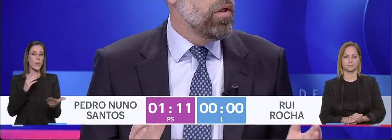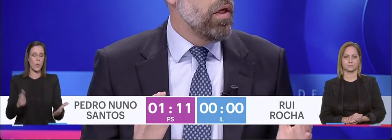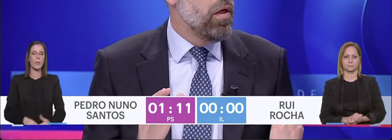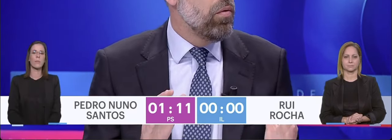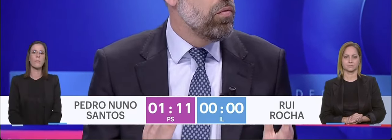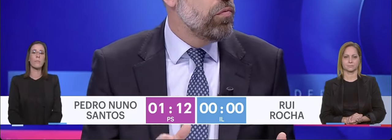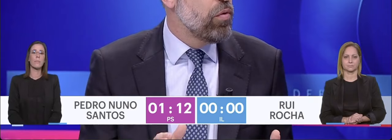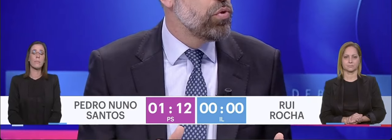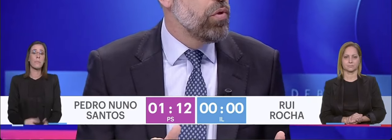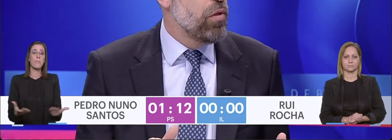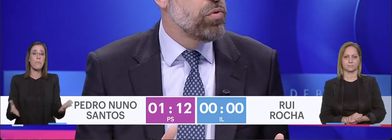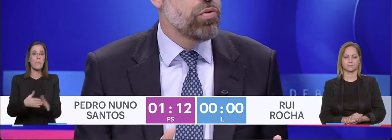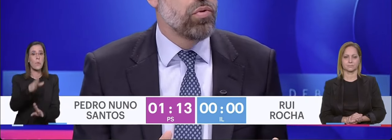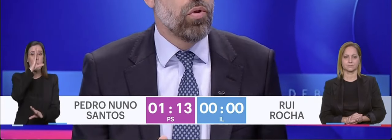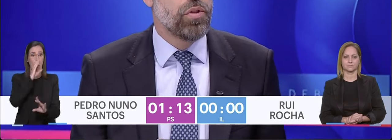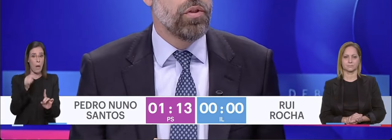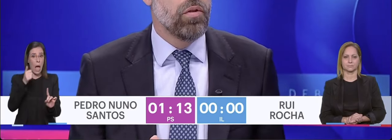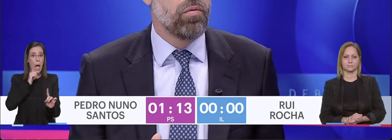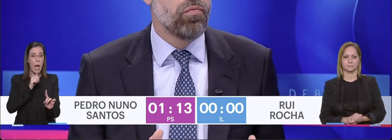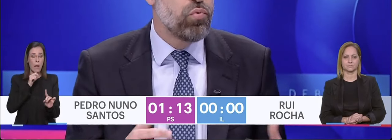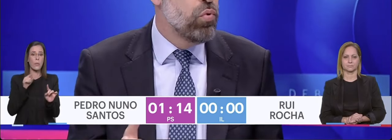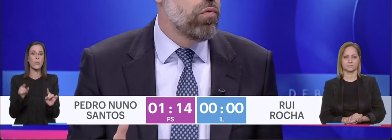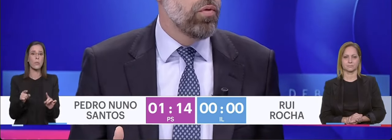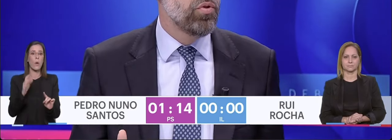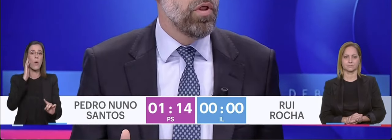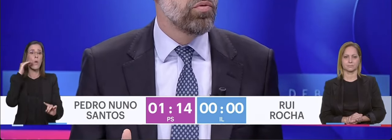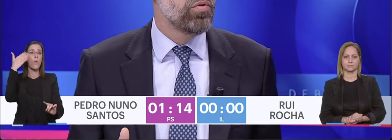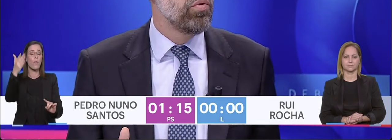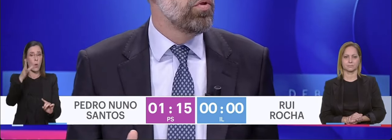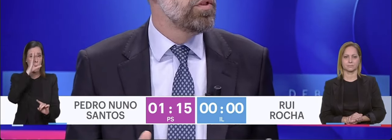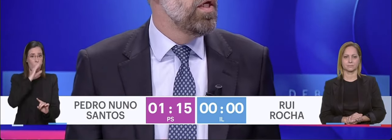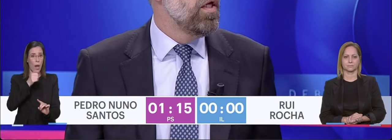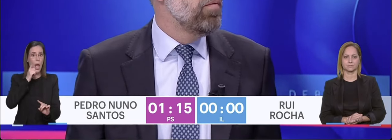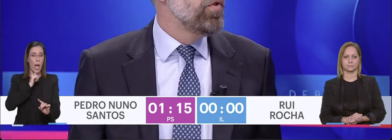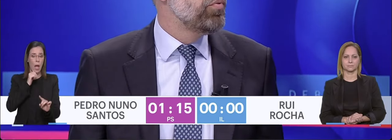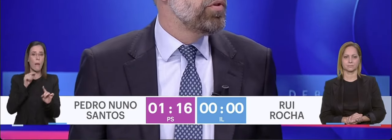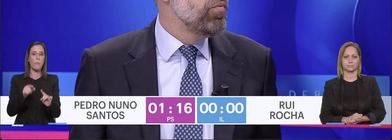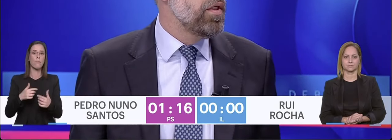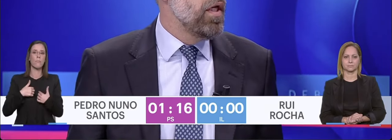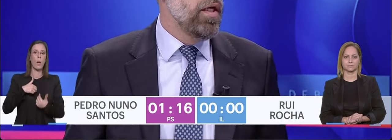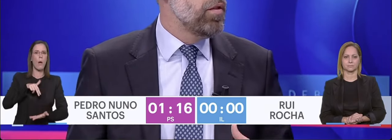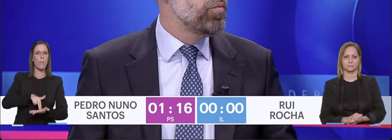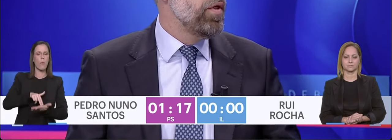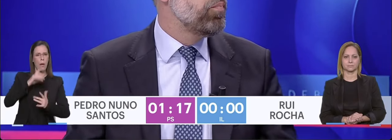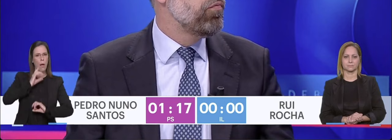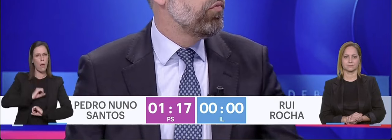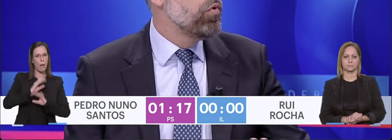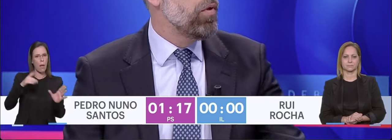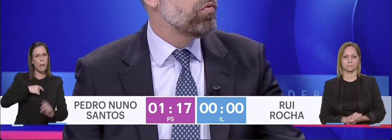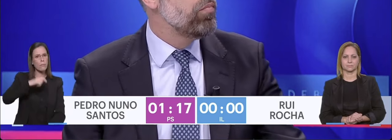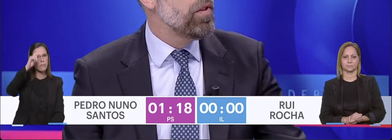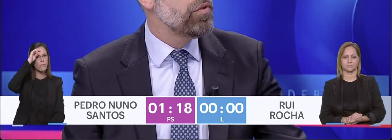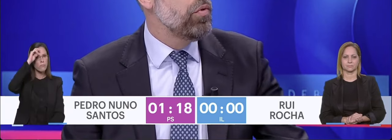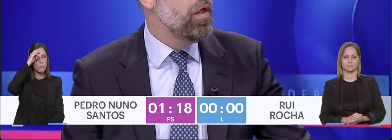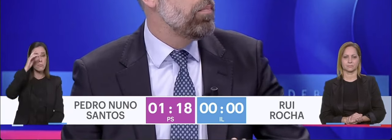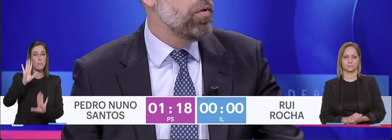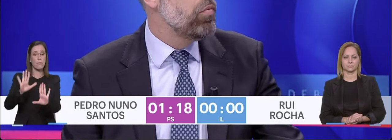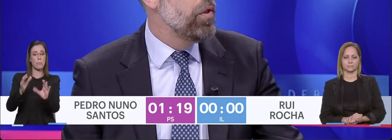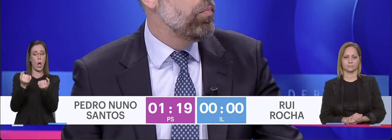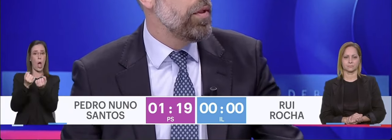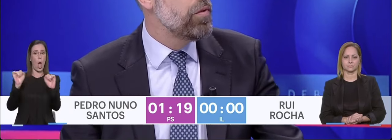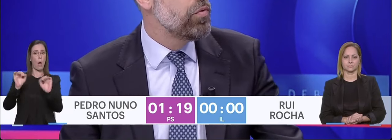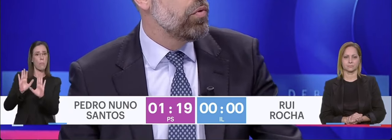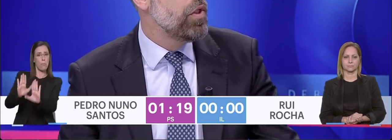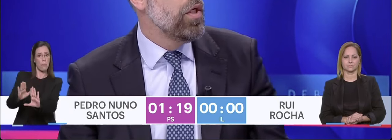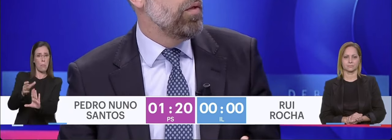relação ao governo Regional dos assessores um futuro governo Regional dos Açores a minha posição é Clara é de respeito profundo pela autonomia Regional e pela